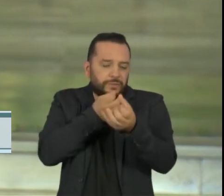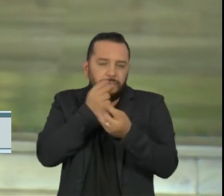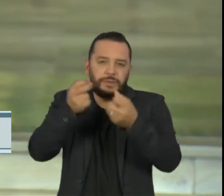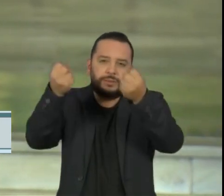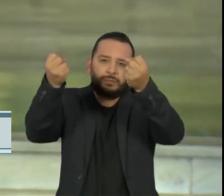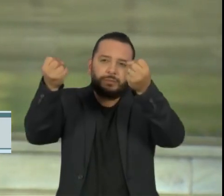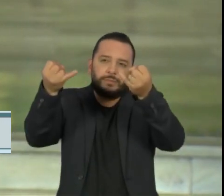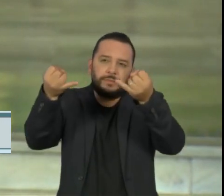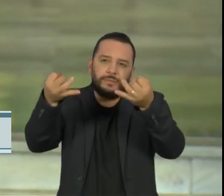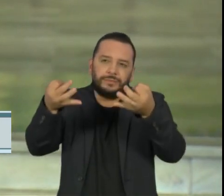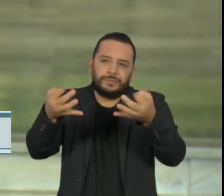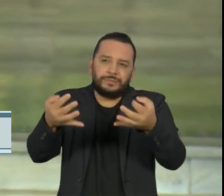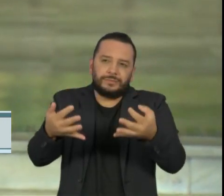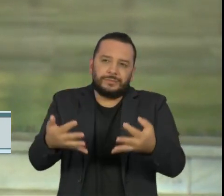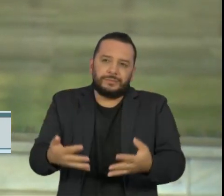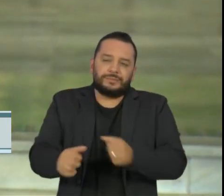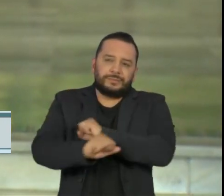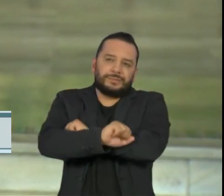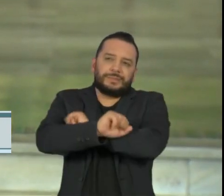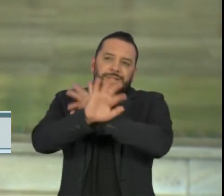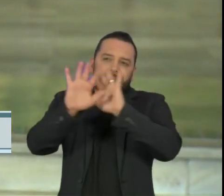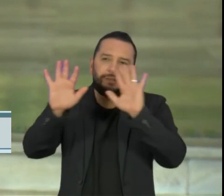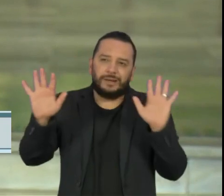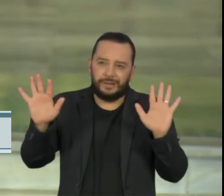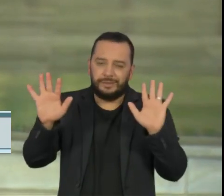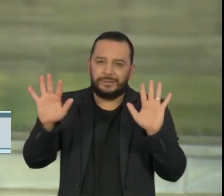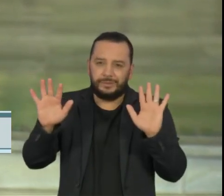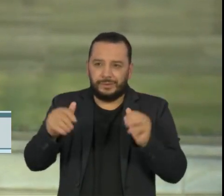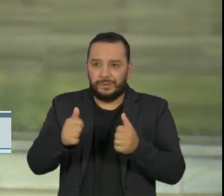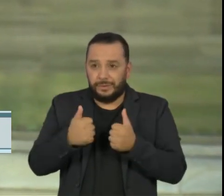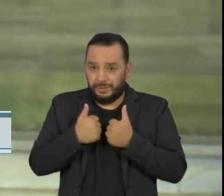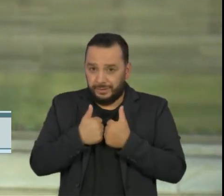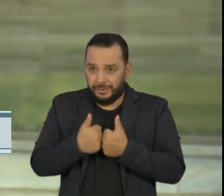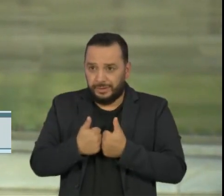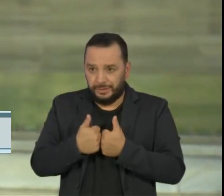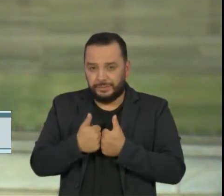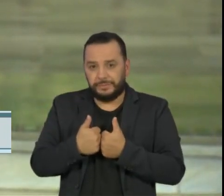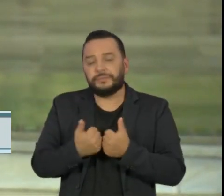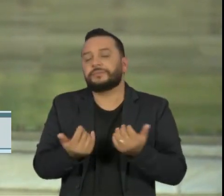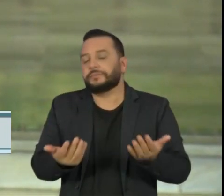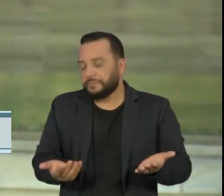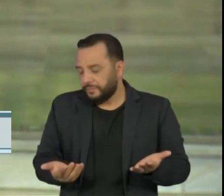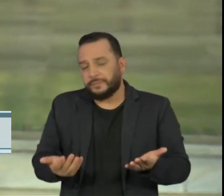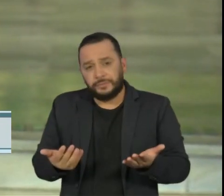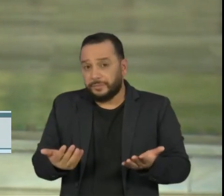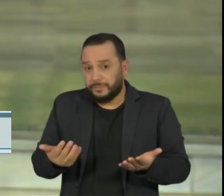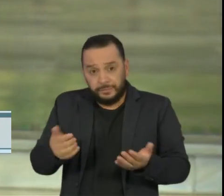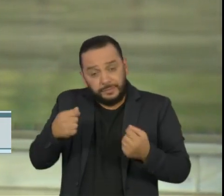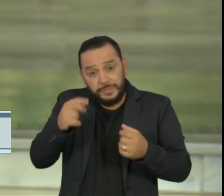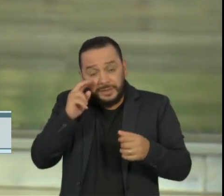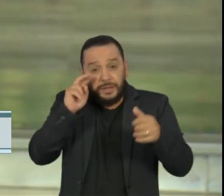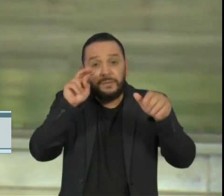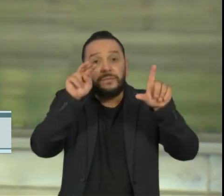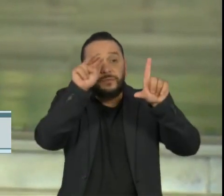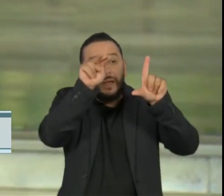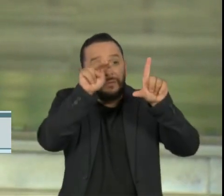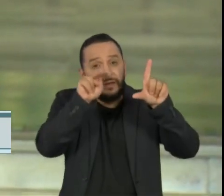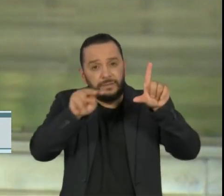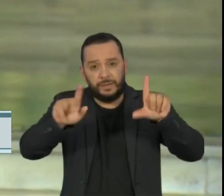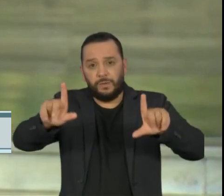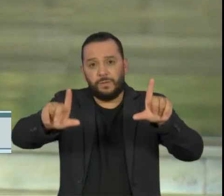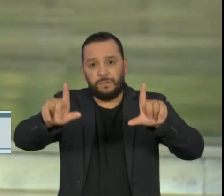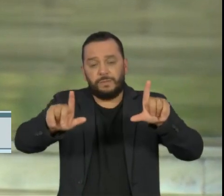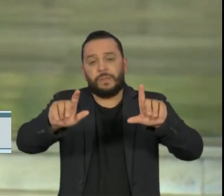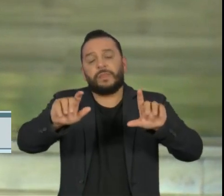e muitos, aliás, os jornalistas consultam diariamente, aliás, mais de uma vez. Então, é muito difícil fazer projeções, como é difícil